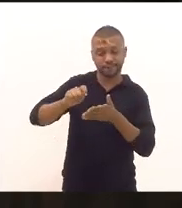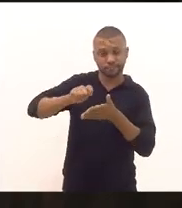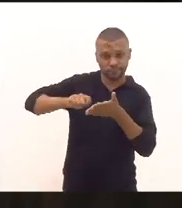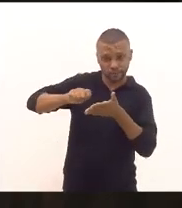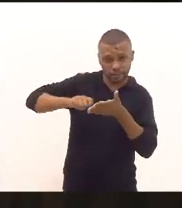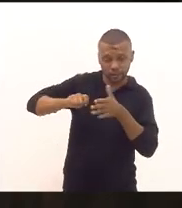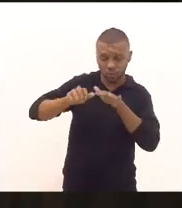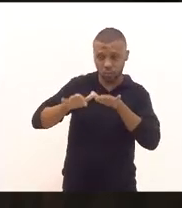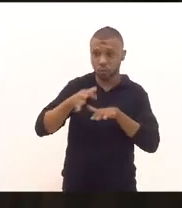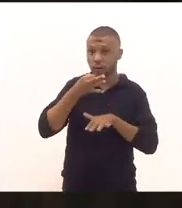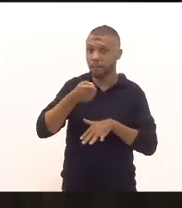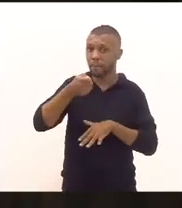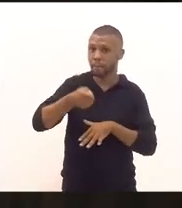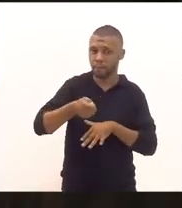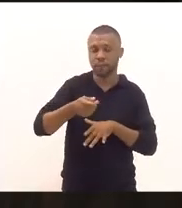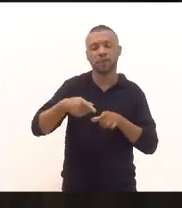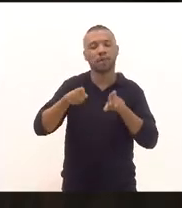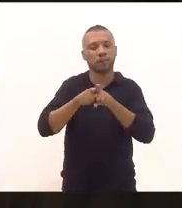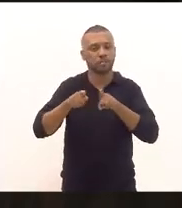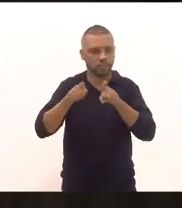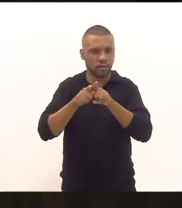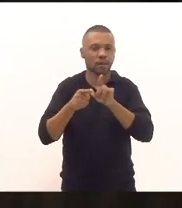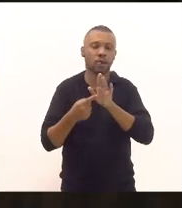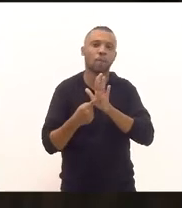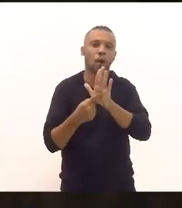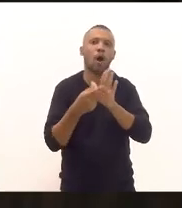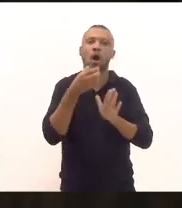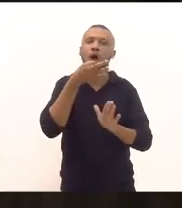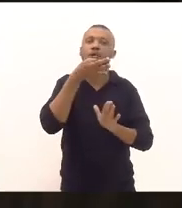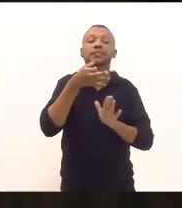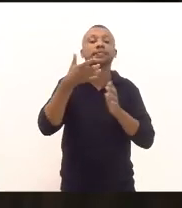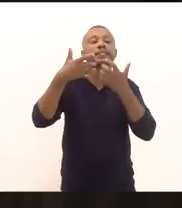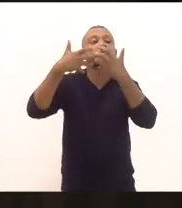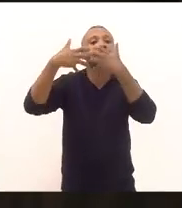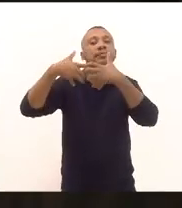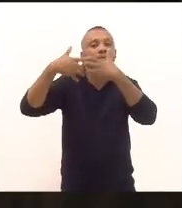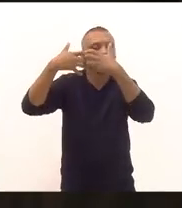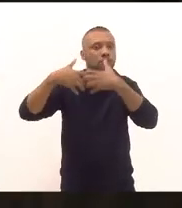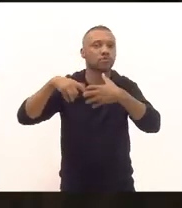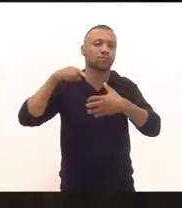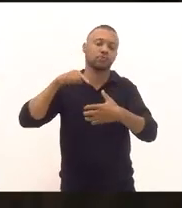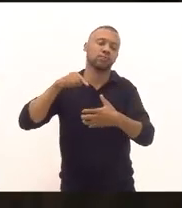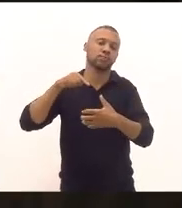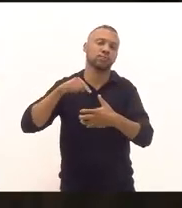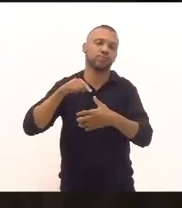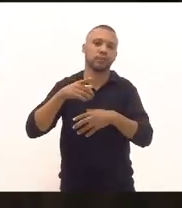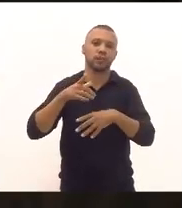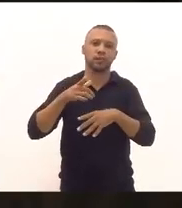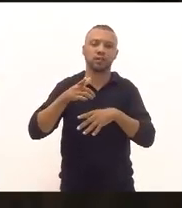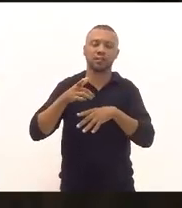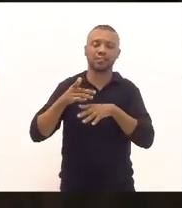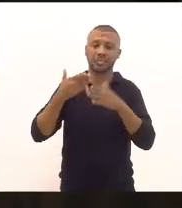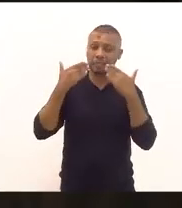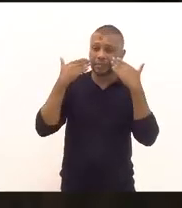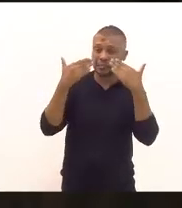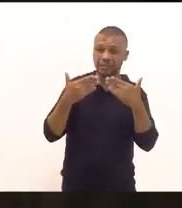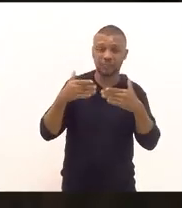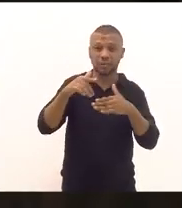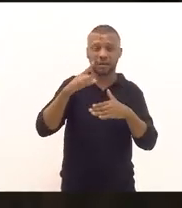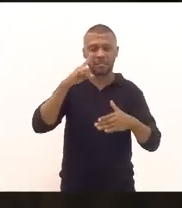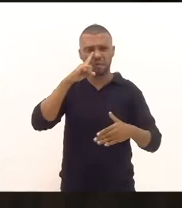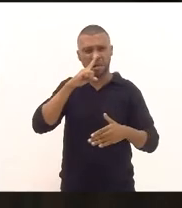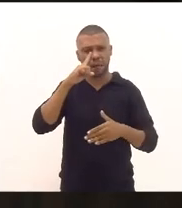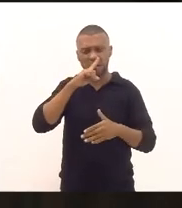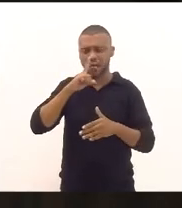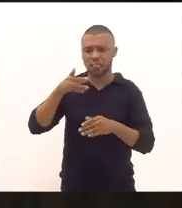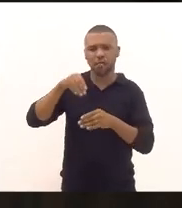em cada posicionamento também crítico diante de toda mazela que